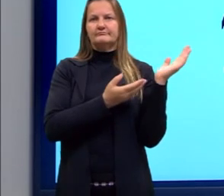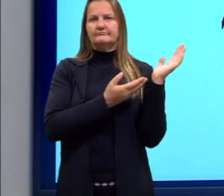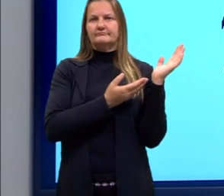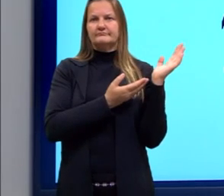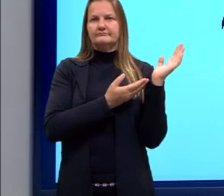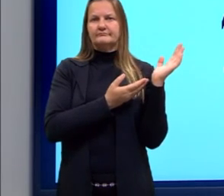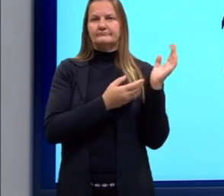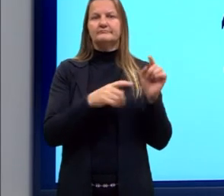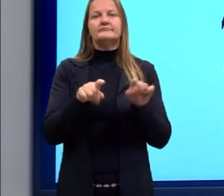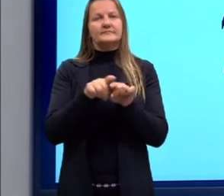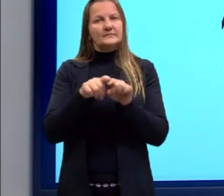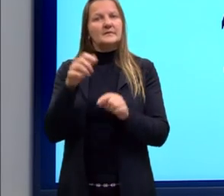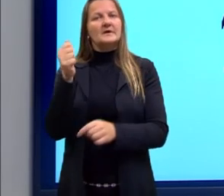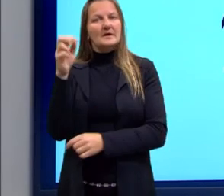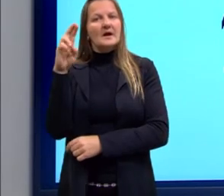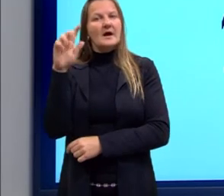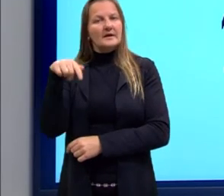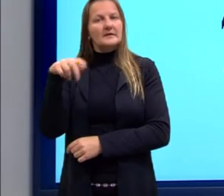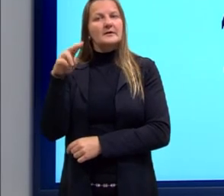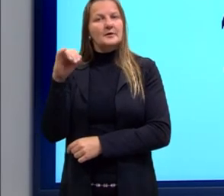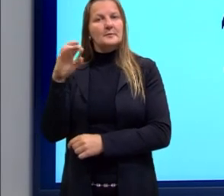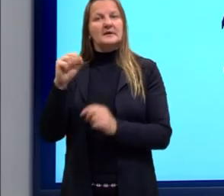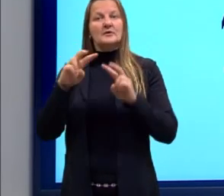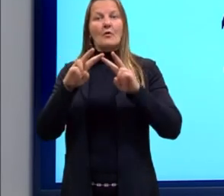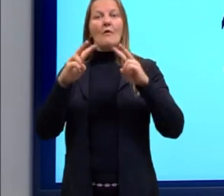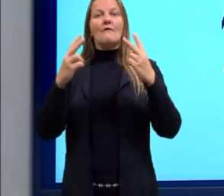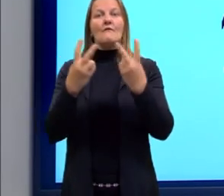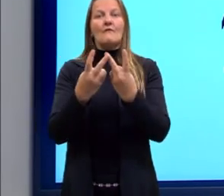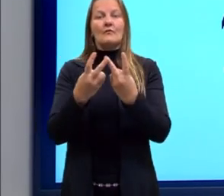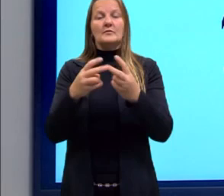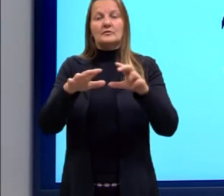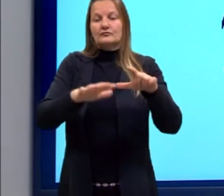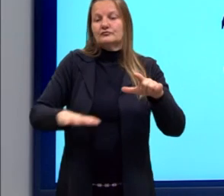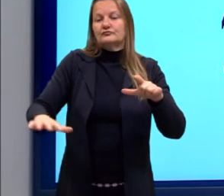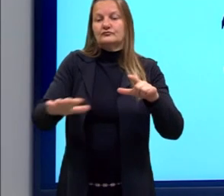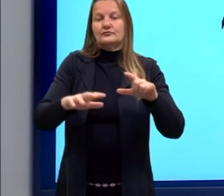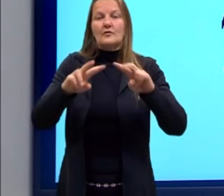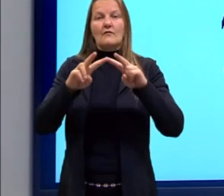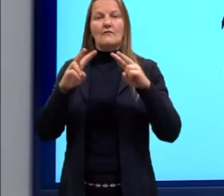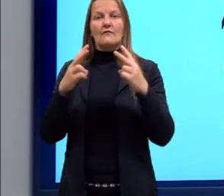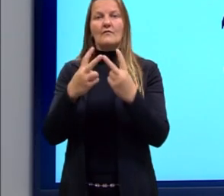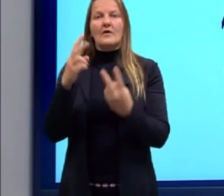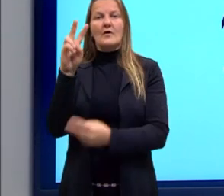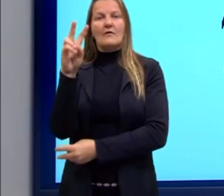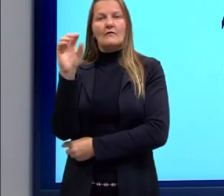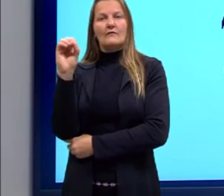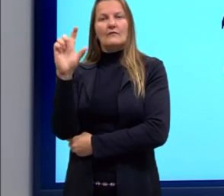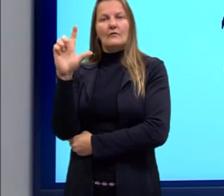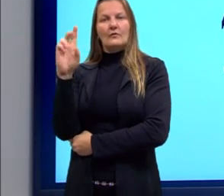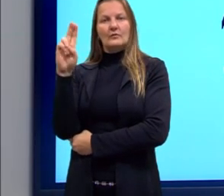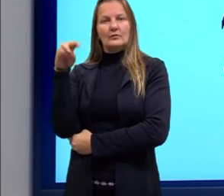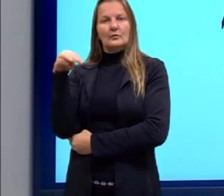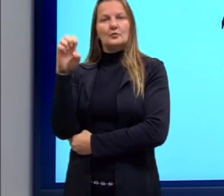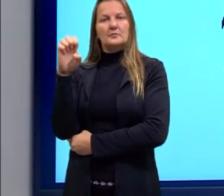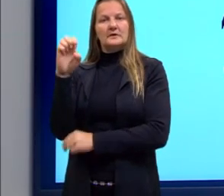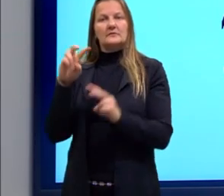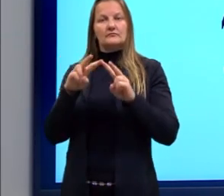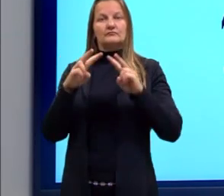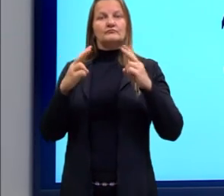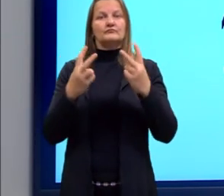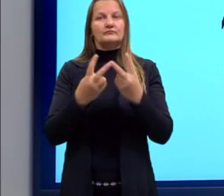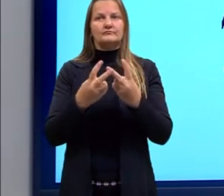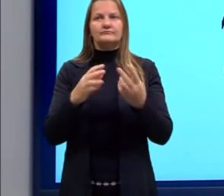por Arquimedes temos o volume eu fiz de revolução também contribuição de Arquimedes